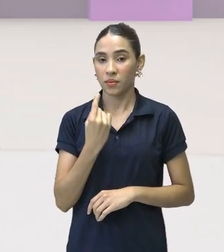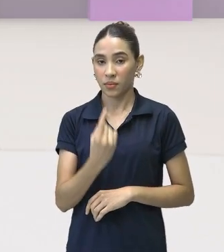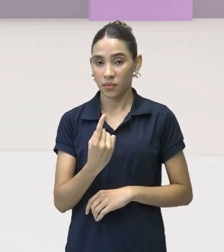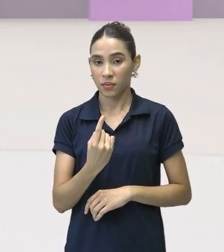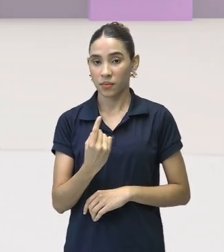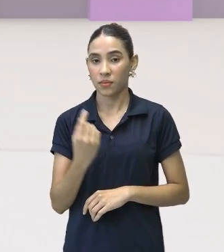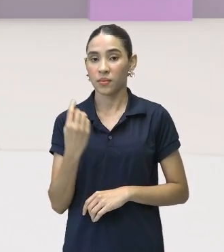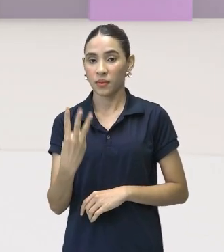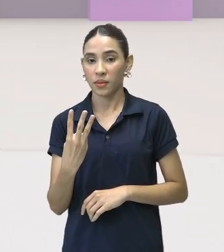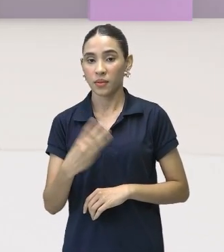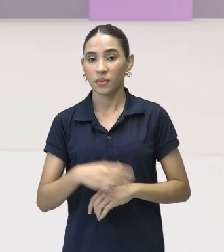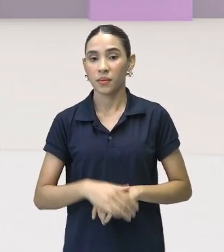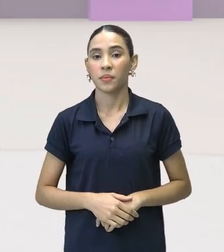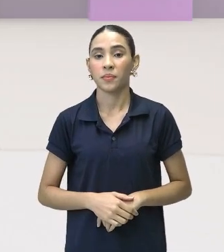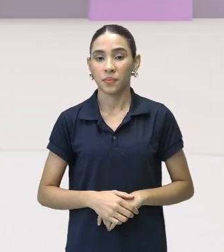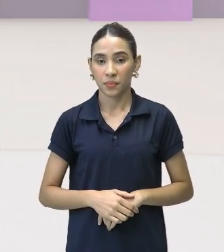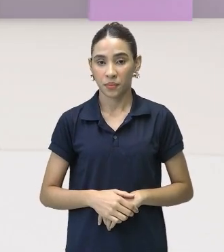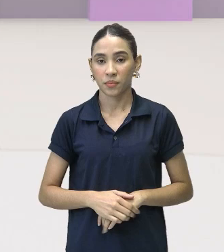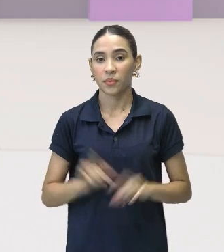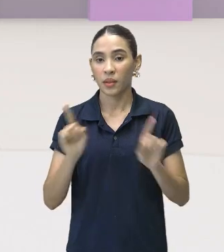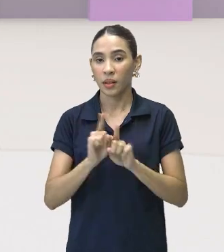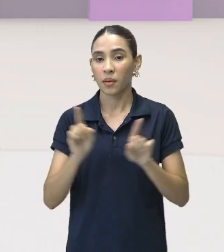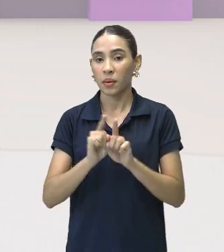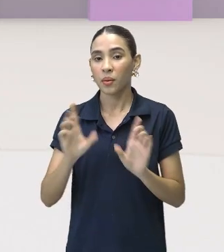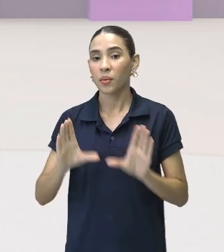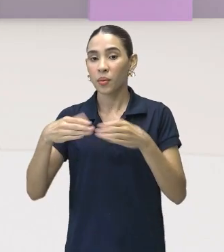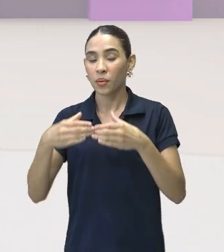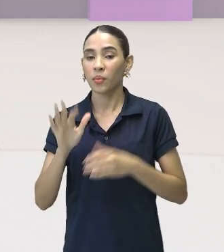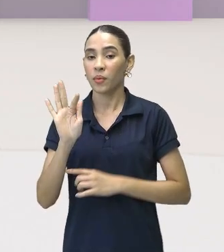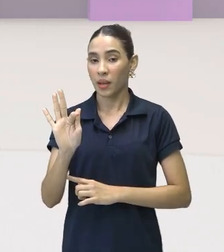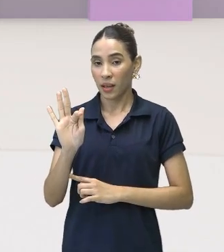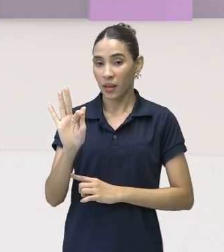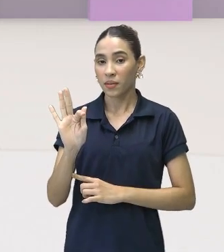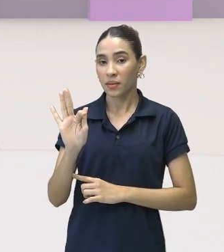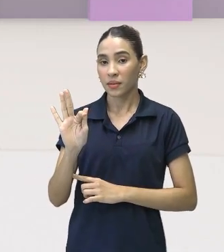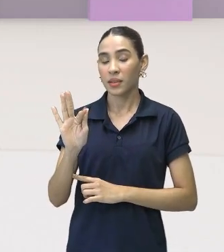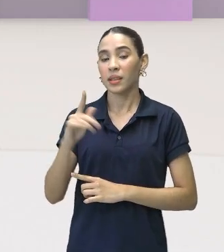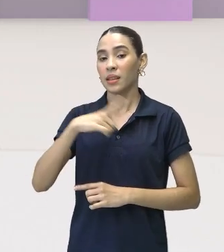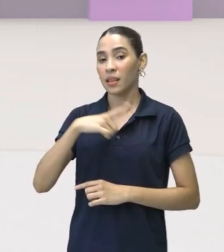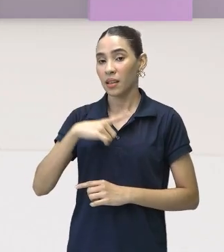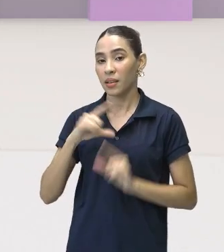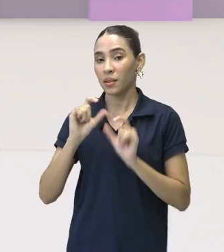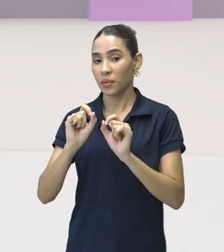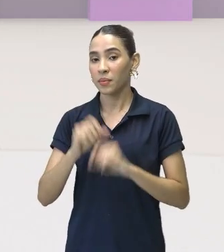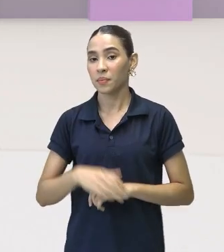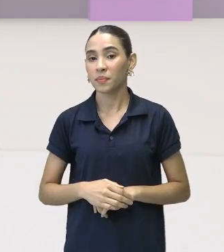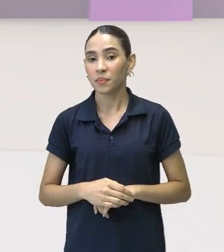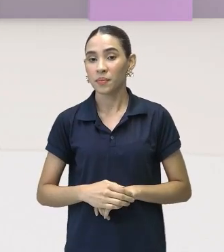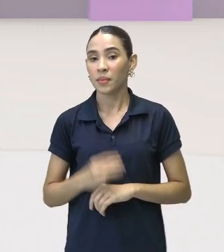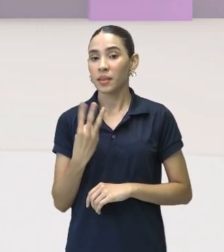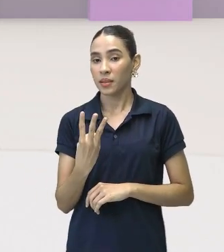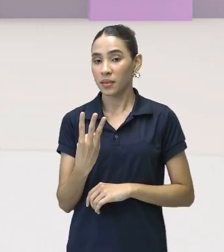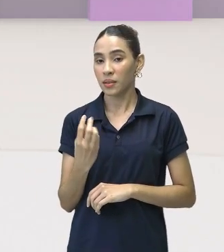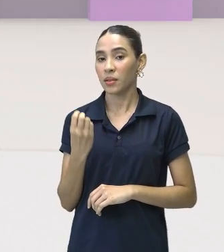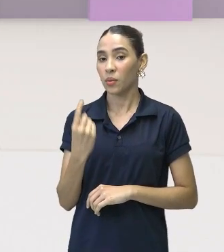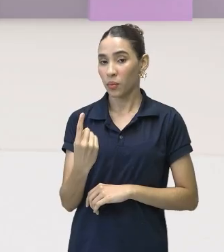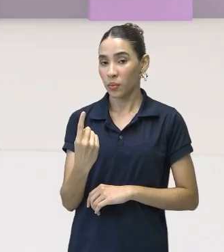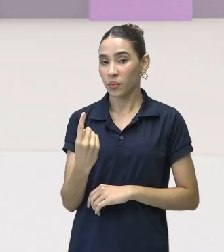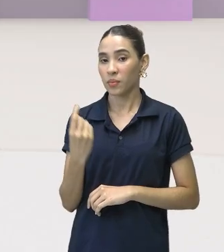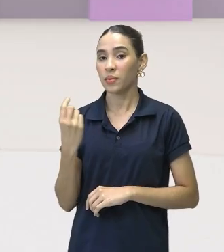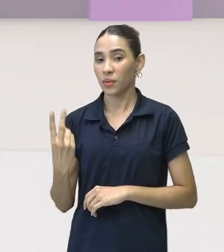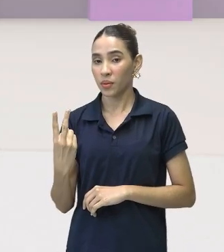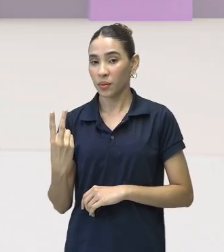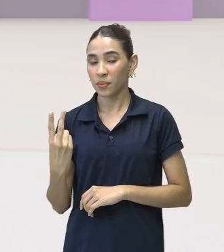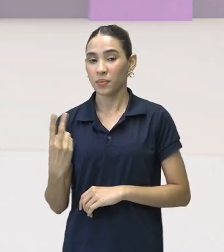2, 1 e 3. E o nosso conjunto F, que é composto pelos elementos 3,